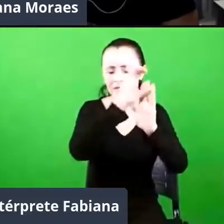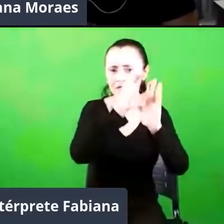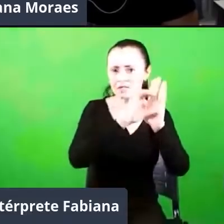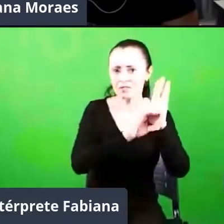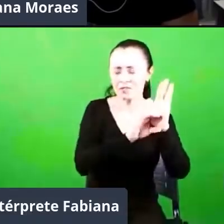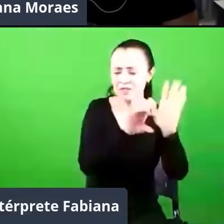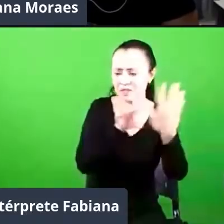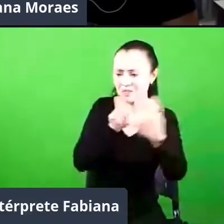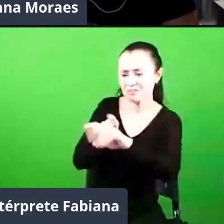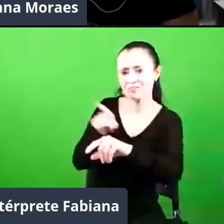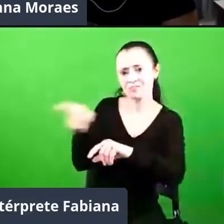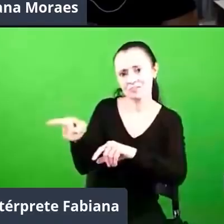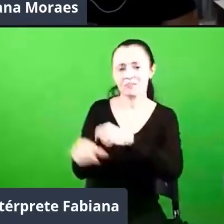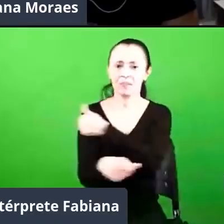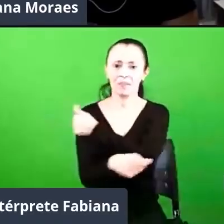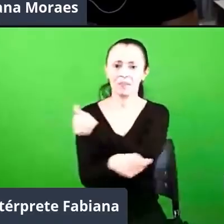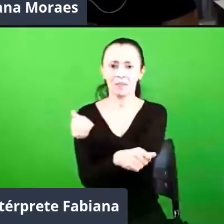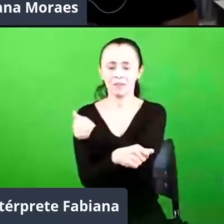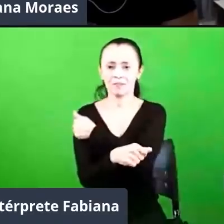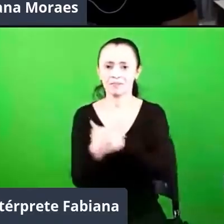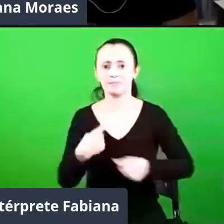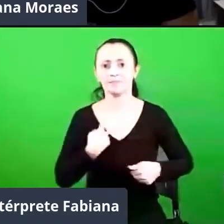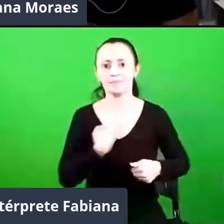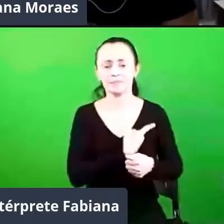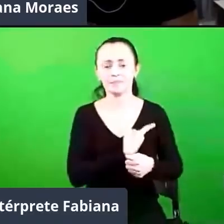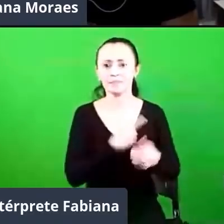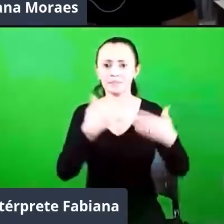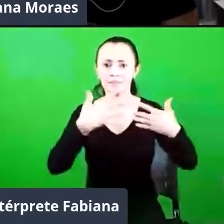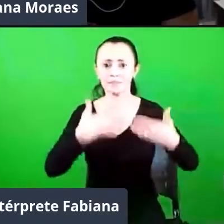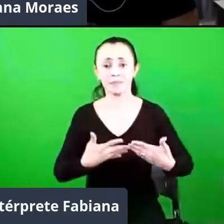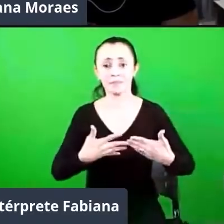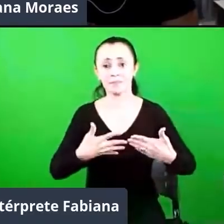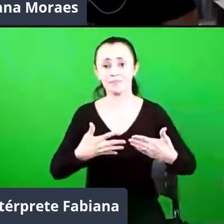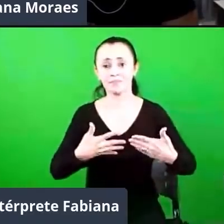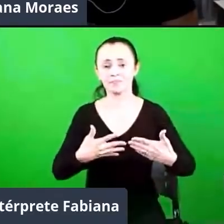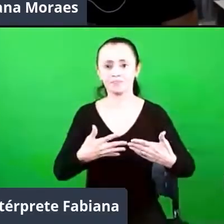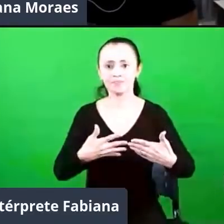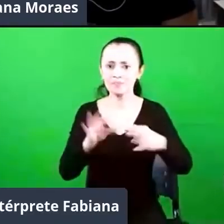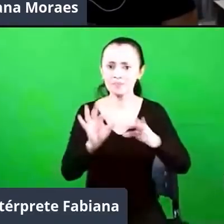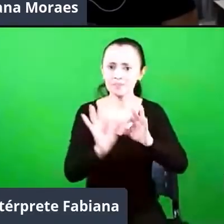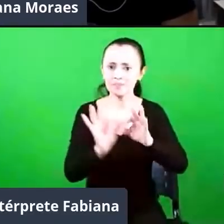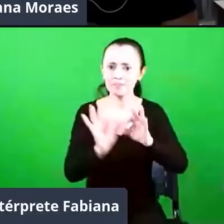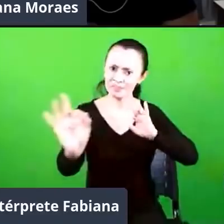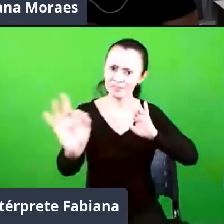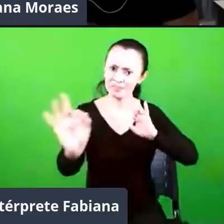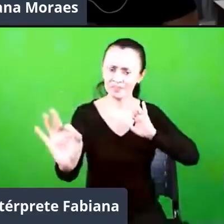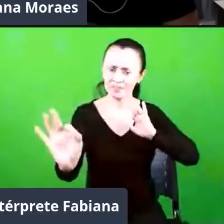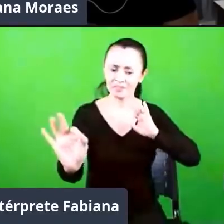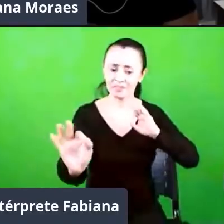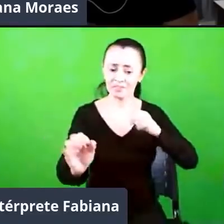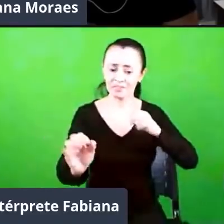aluno? Nós estamos falando de uma forma remota, né? Onde eu estou aqui e ele está lá, na casa